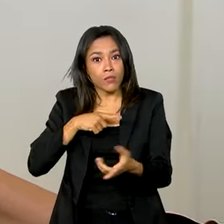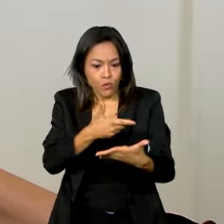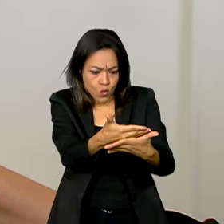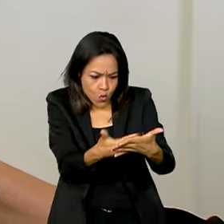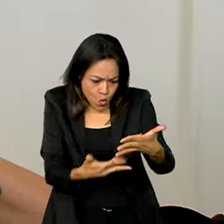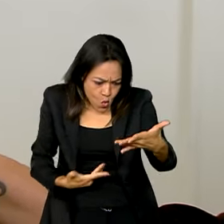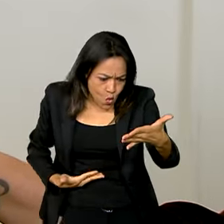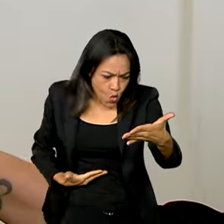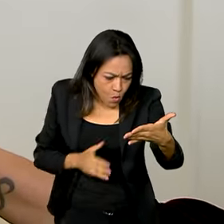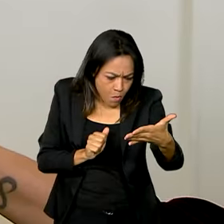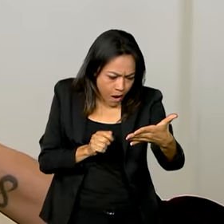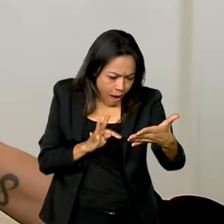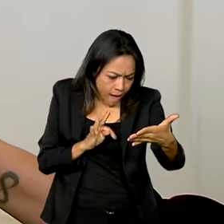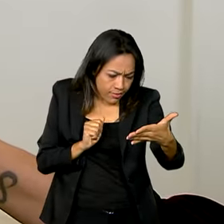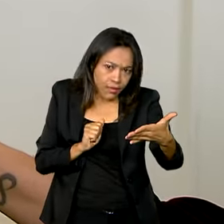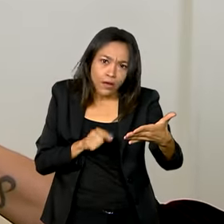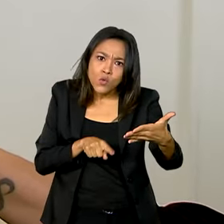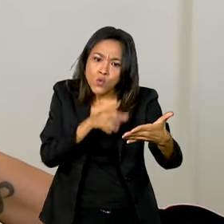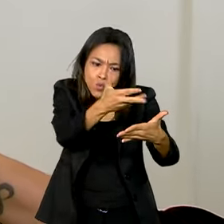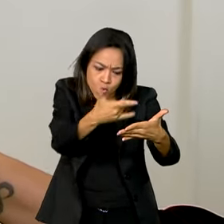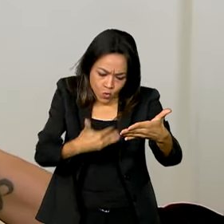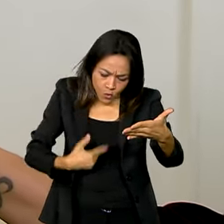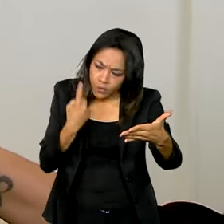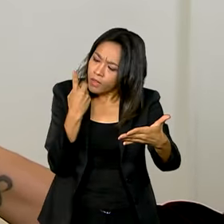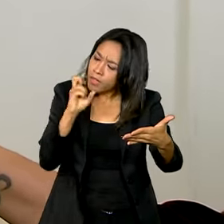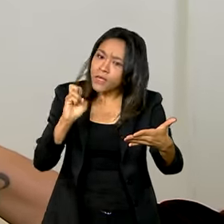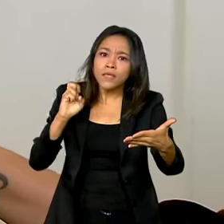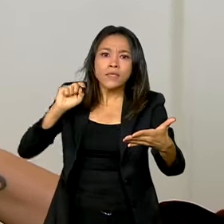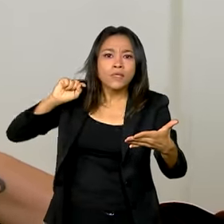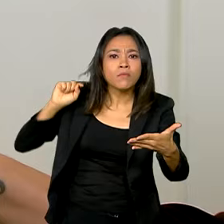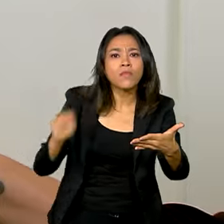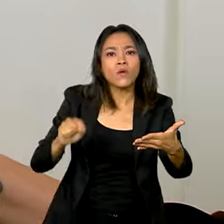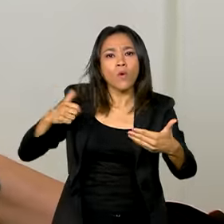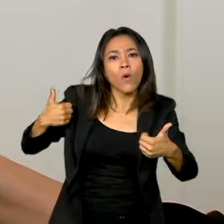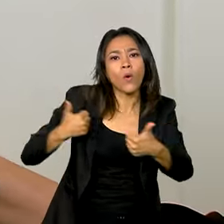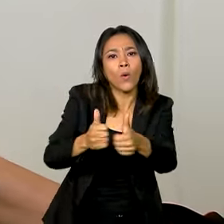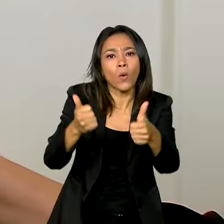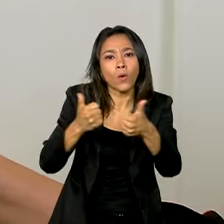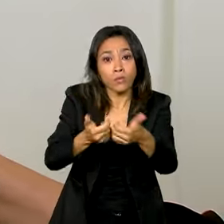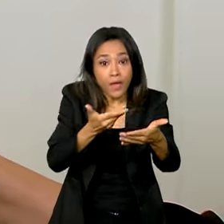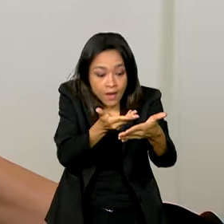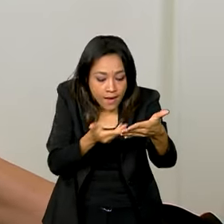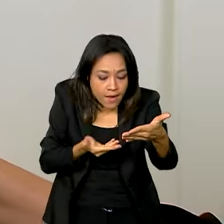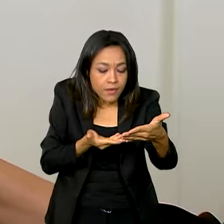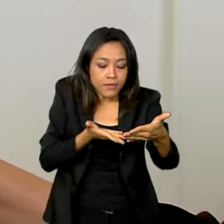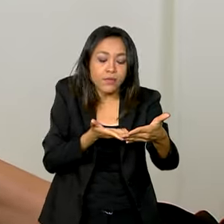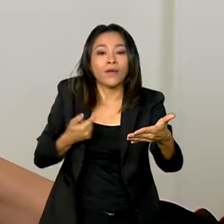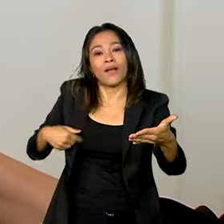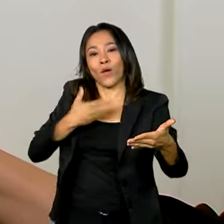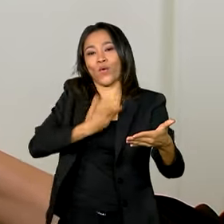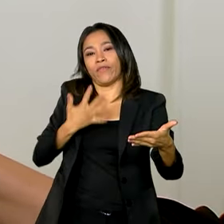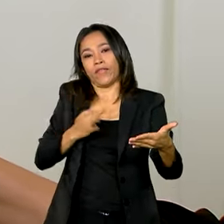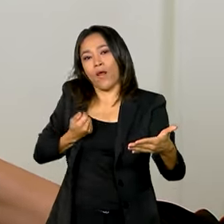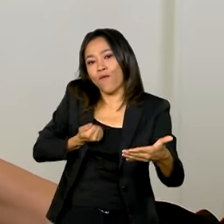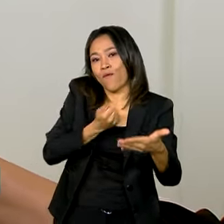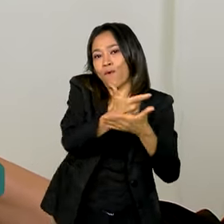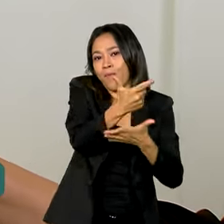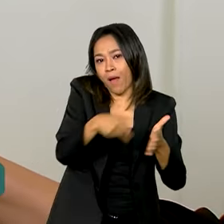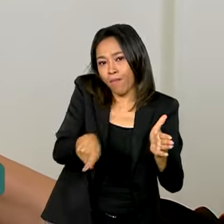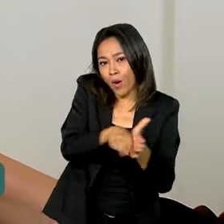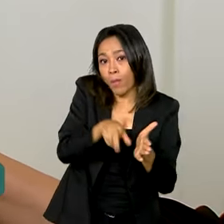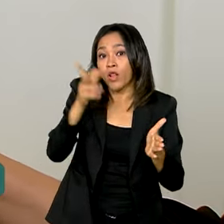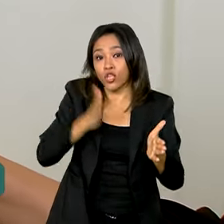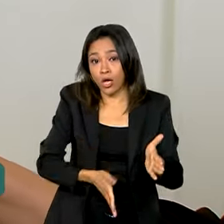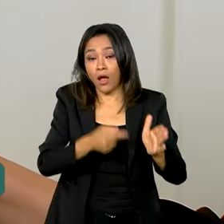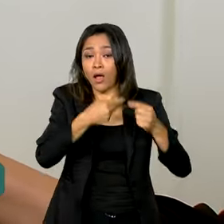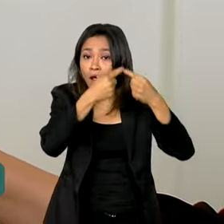governo federal. São 15 mil ônibus disponíveis. 3 mil deles serão adquiridos pelo próprio governo federal. Nós lançamos um